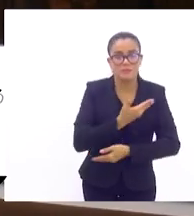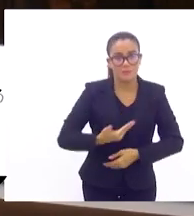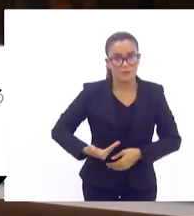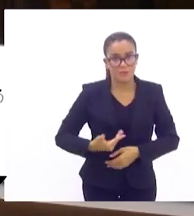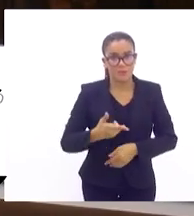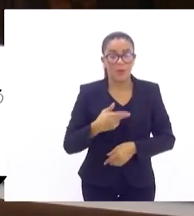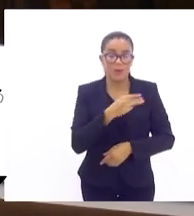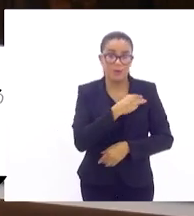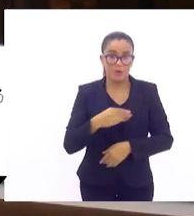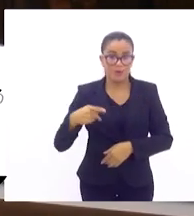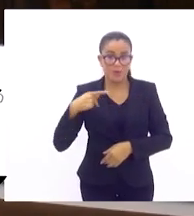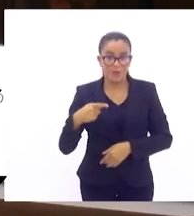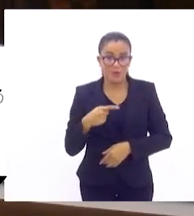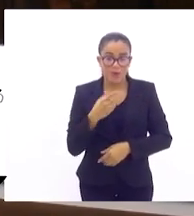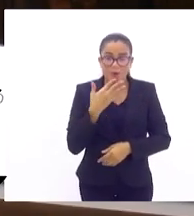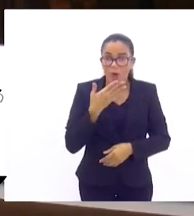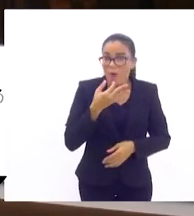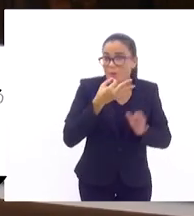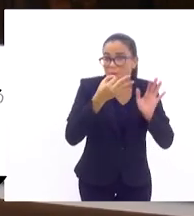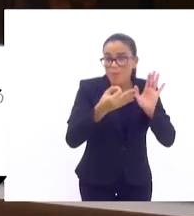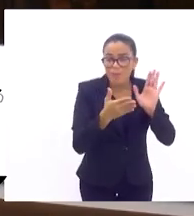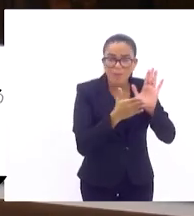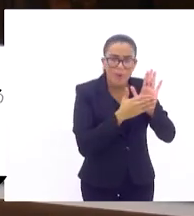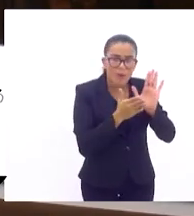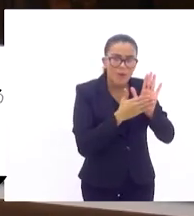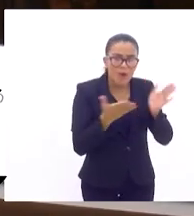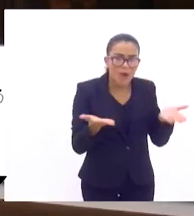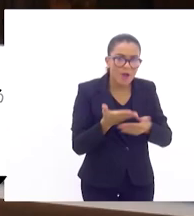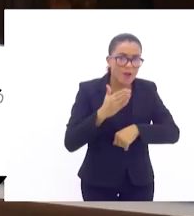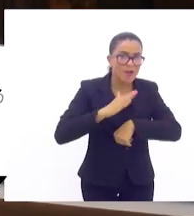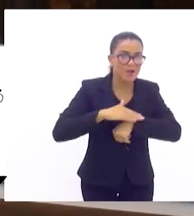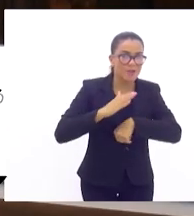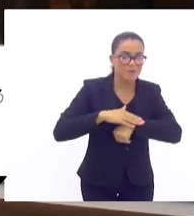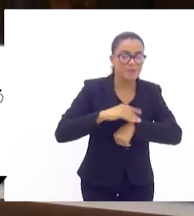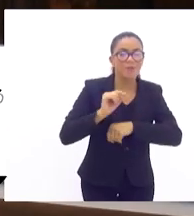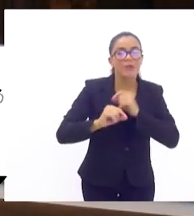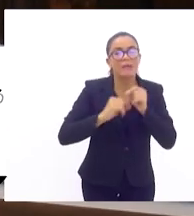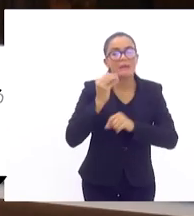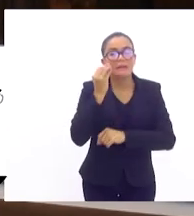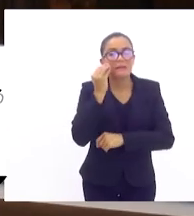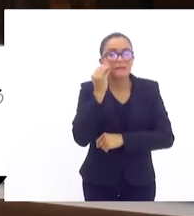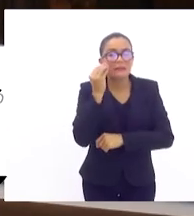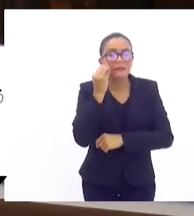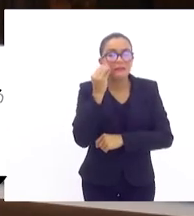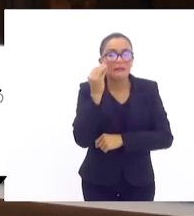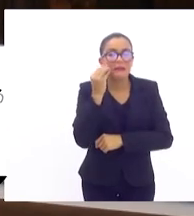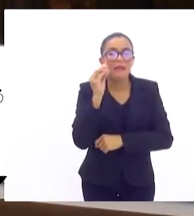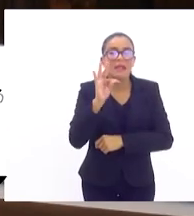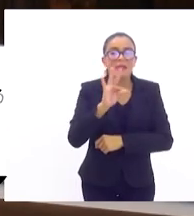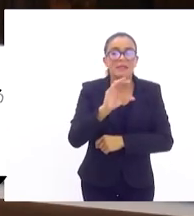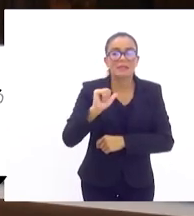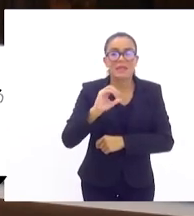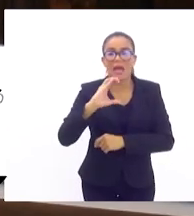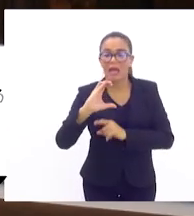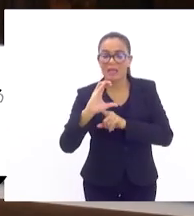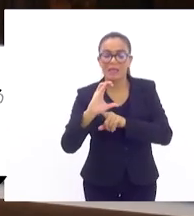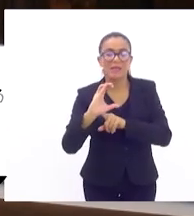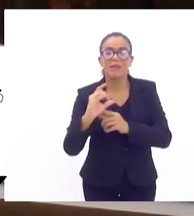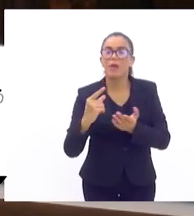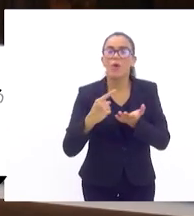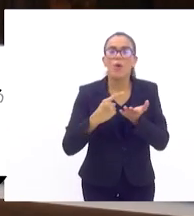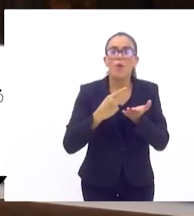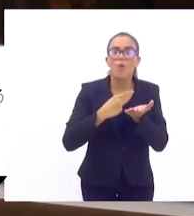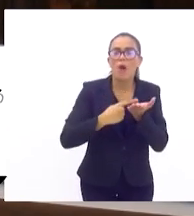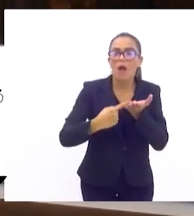que o Ministério Público vem propor nesse primeiro momento é a tentativa da celebração de um TAC, um novo acordo com